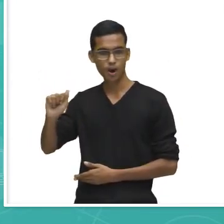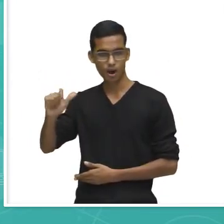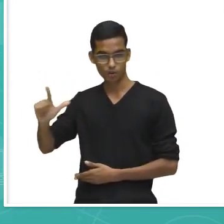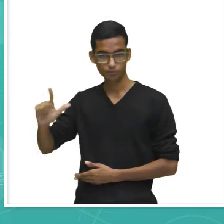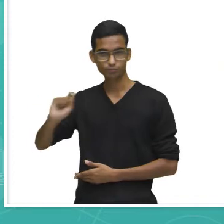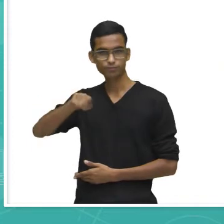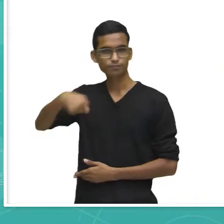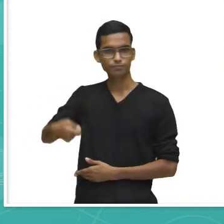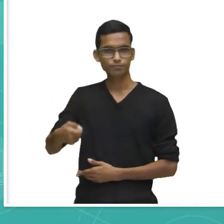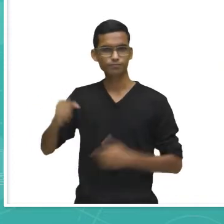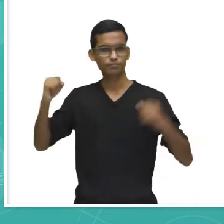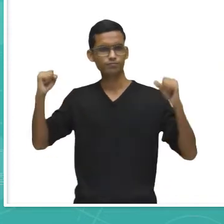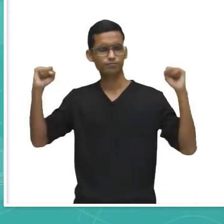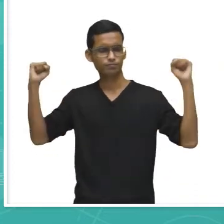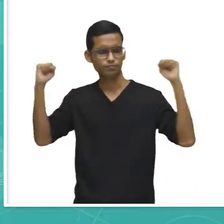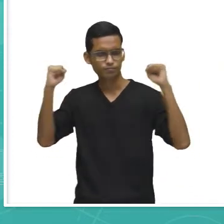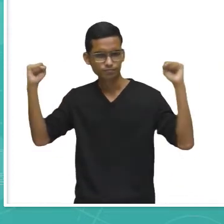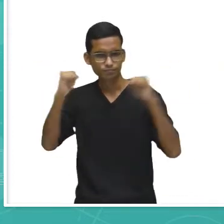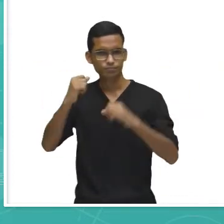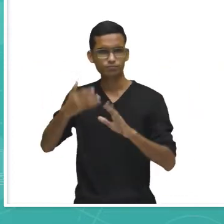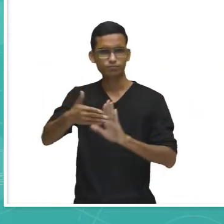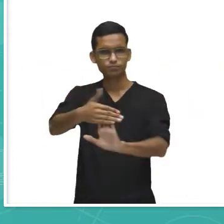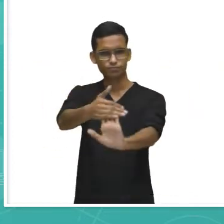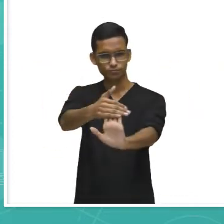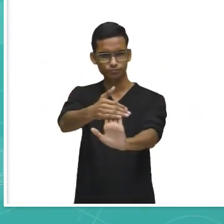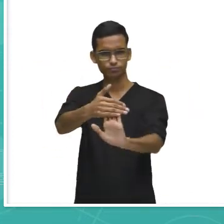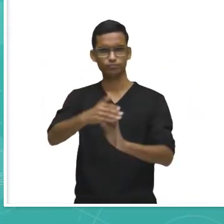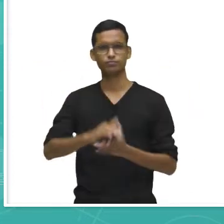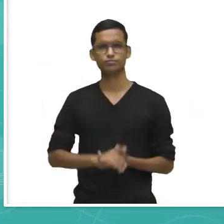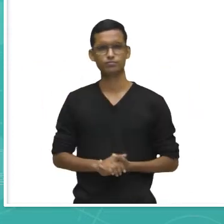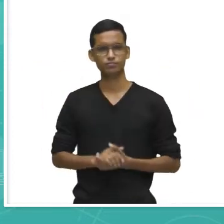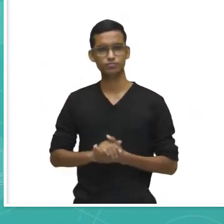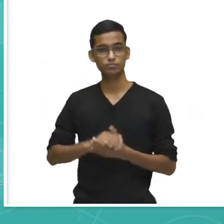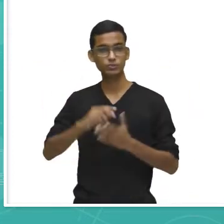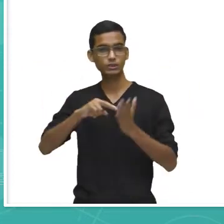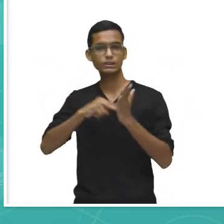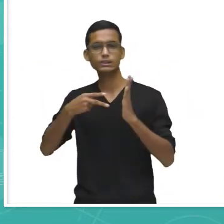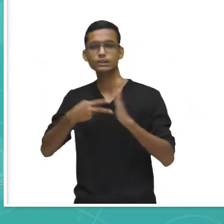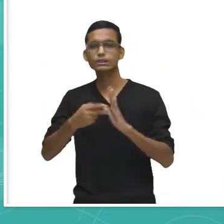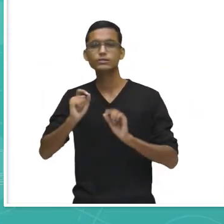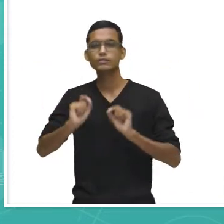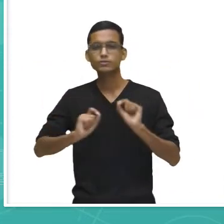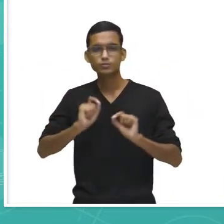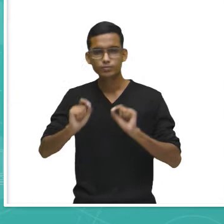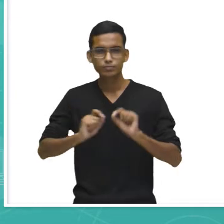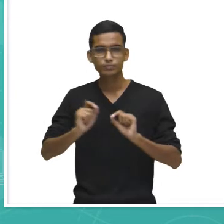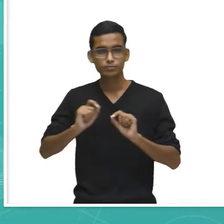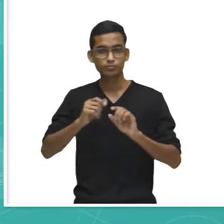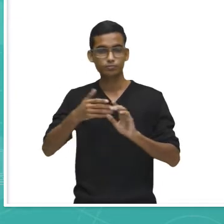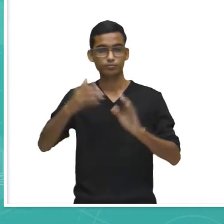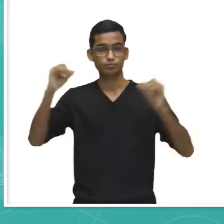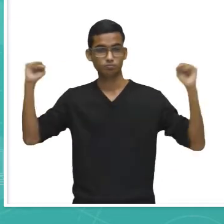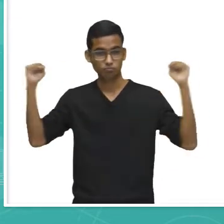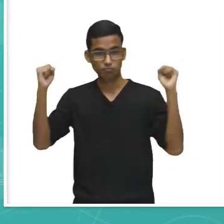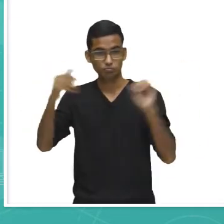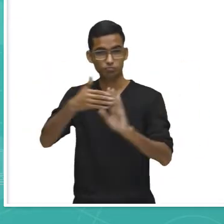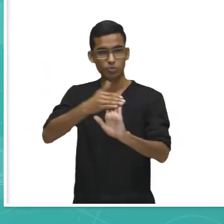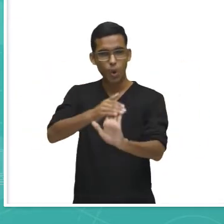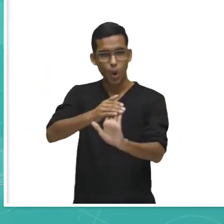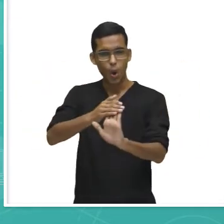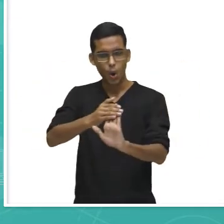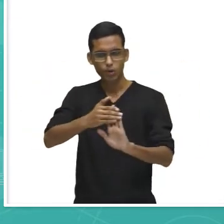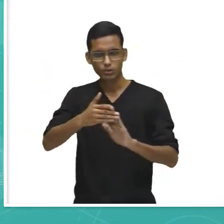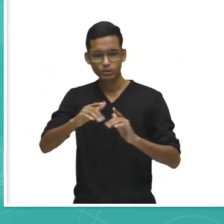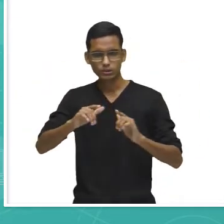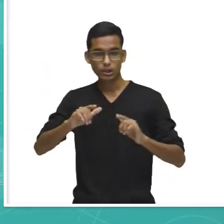Se não, observem aí o que ela quer dizer, tá? Então, ginástica laboral, ela é uma atividade realizada